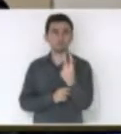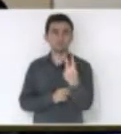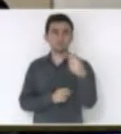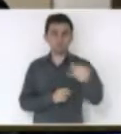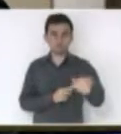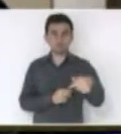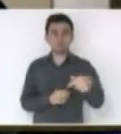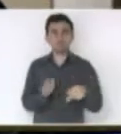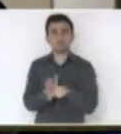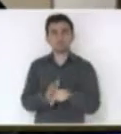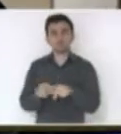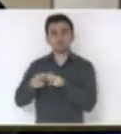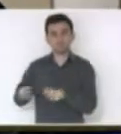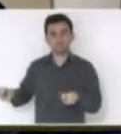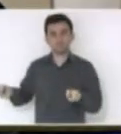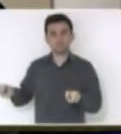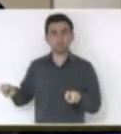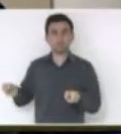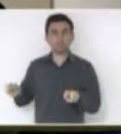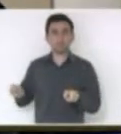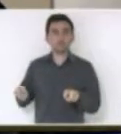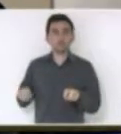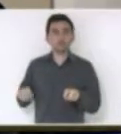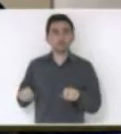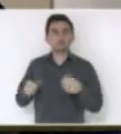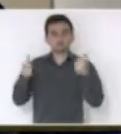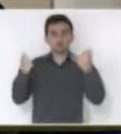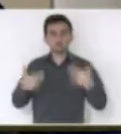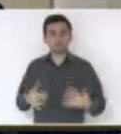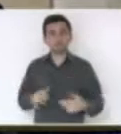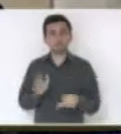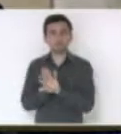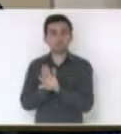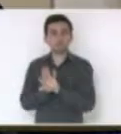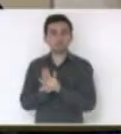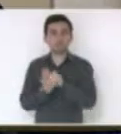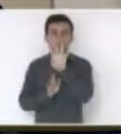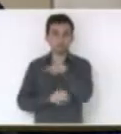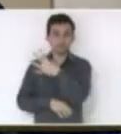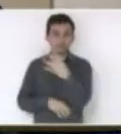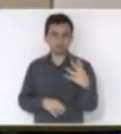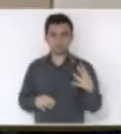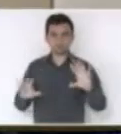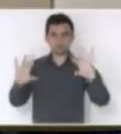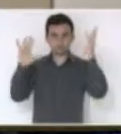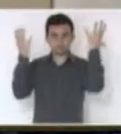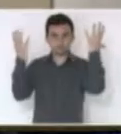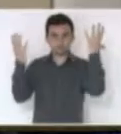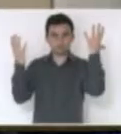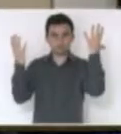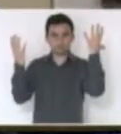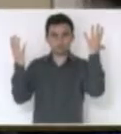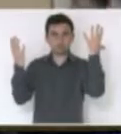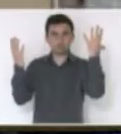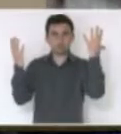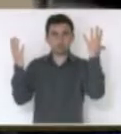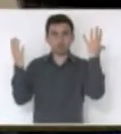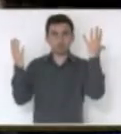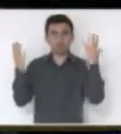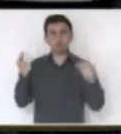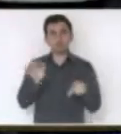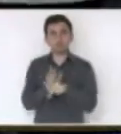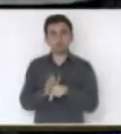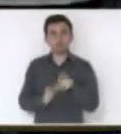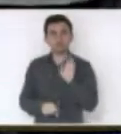autoria da mesa, consolida as leis que dispõe sobre a instituição de datas e festividades alusivas no